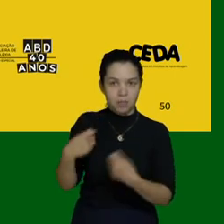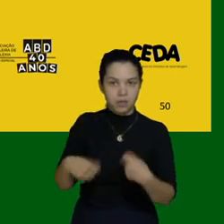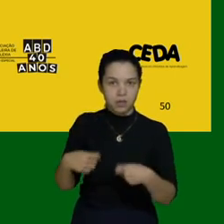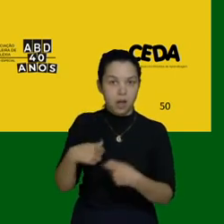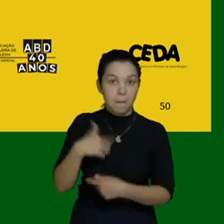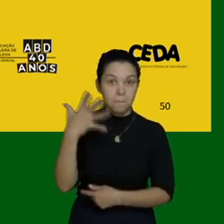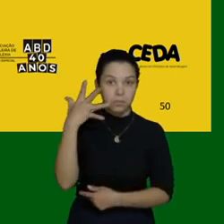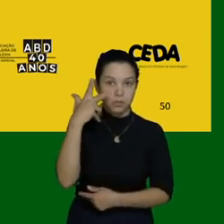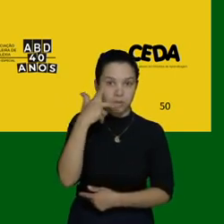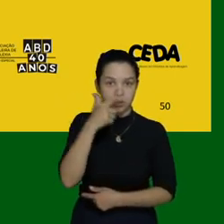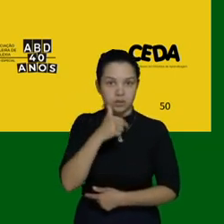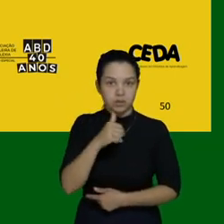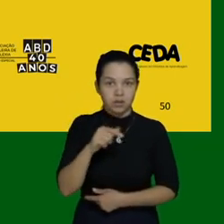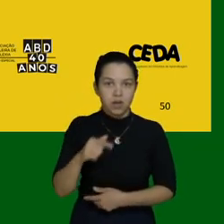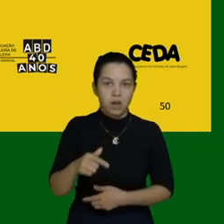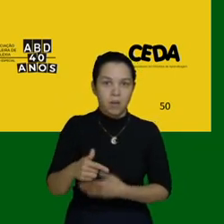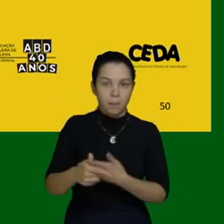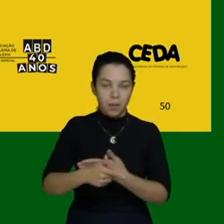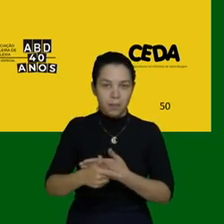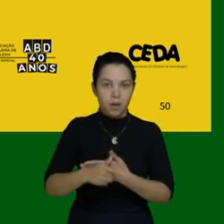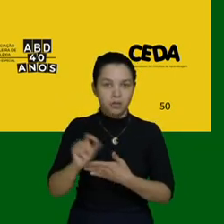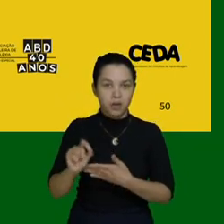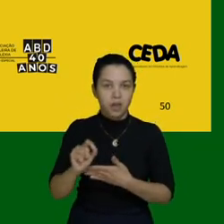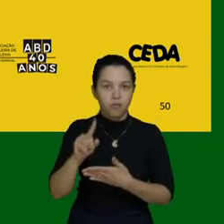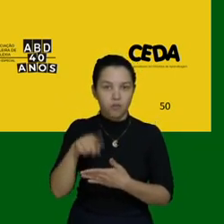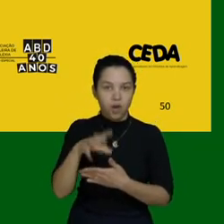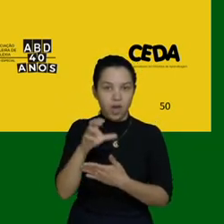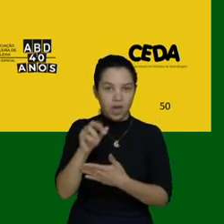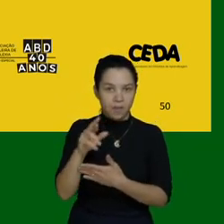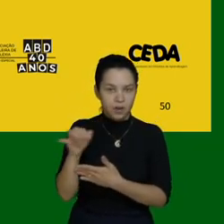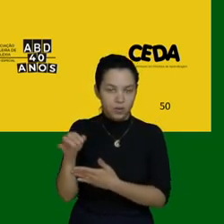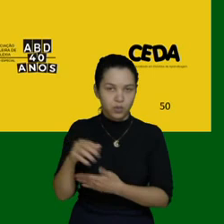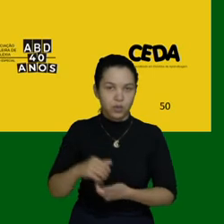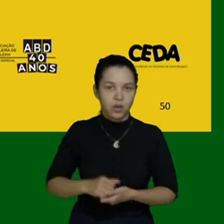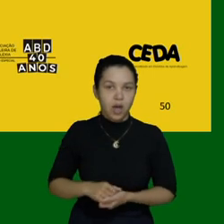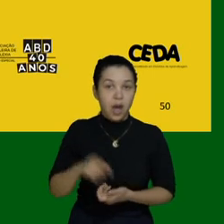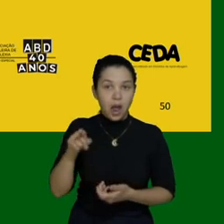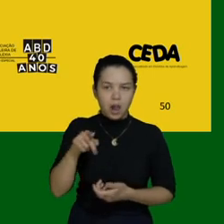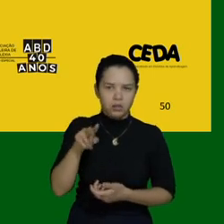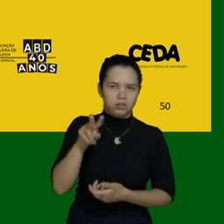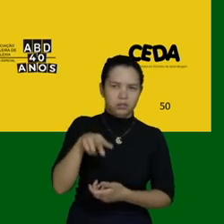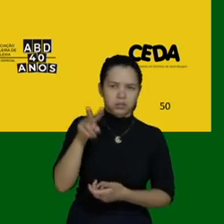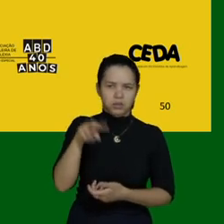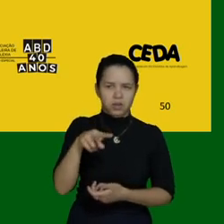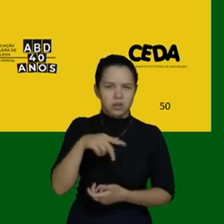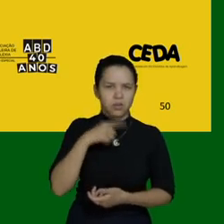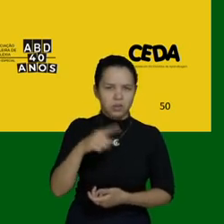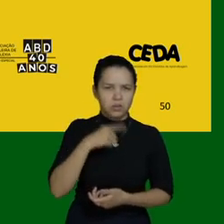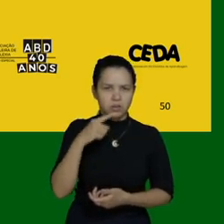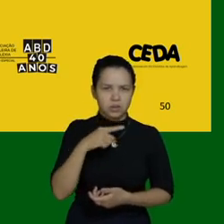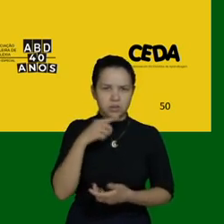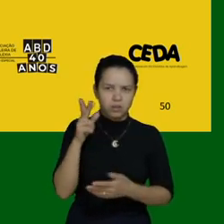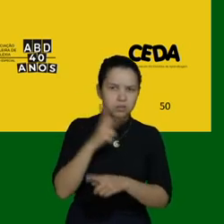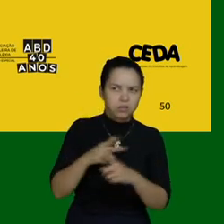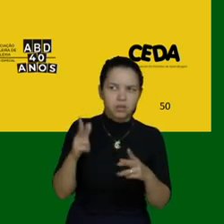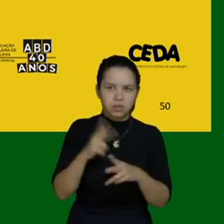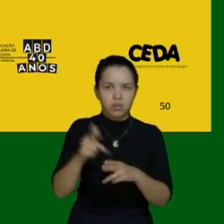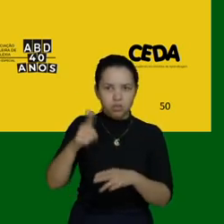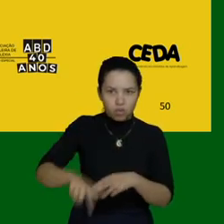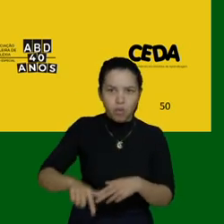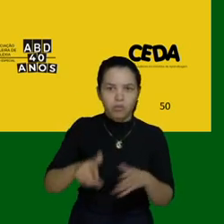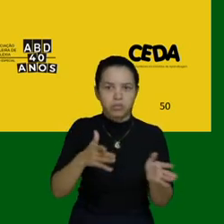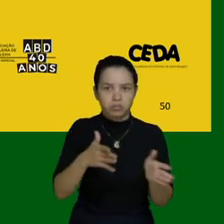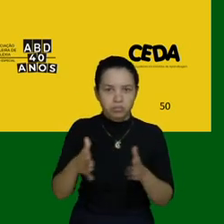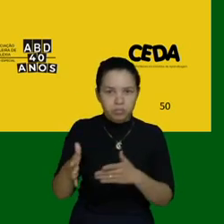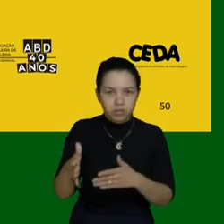fez né o papel a Ceron dias né E ela não conseguia ler e ela dizia que tinha ficado distraída e pedia para passar de novo até